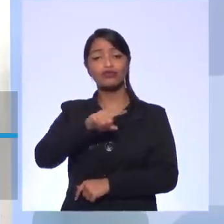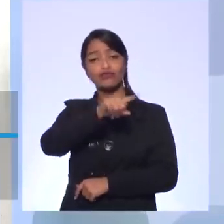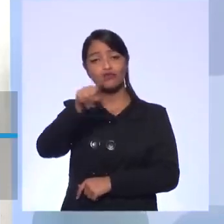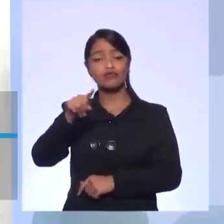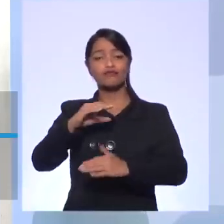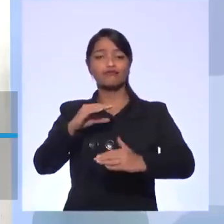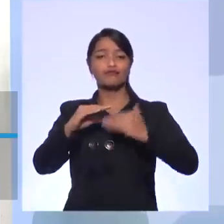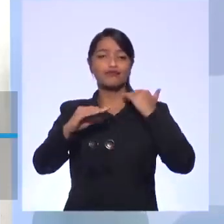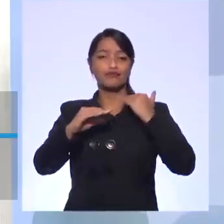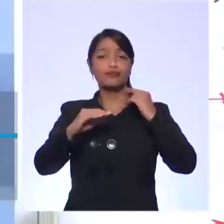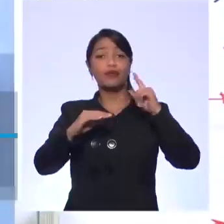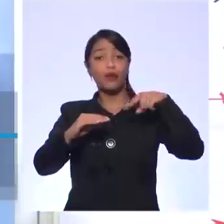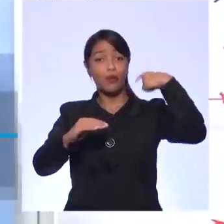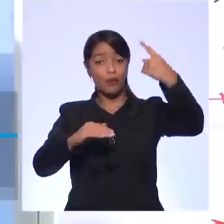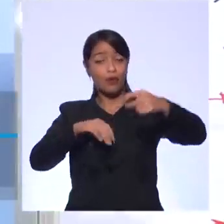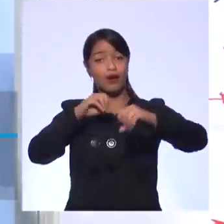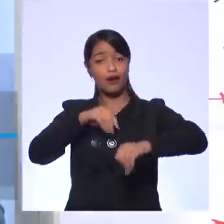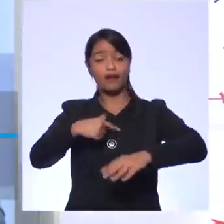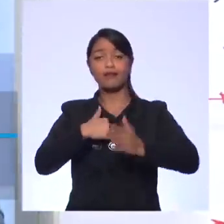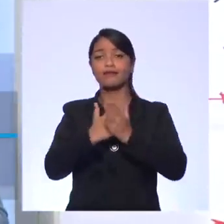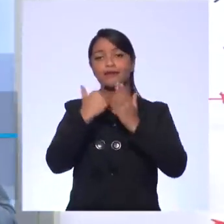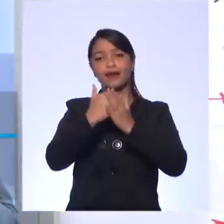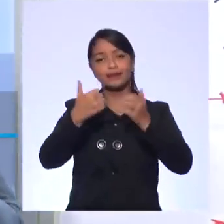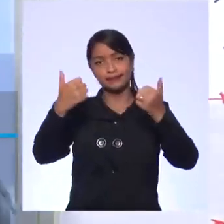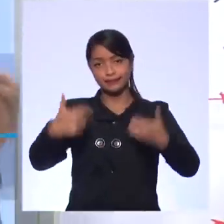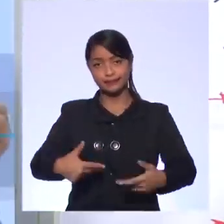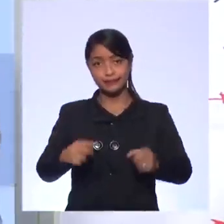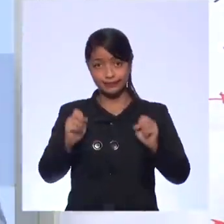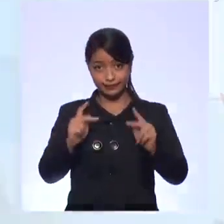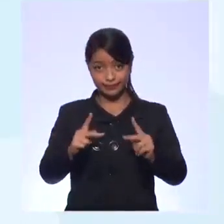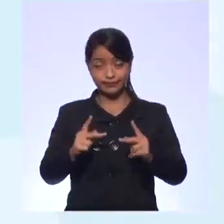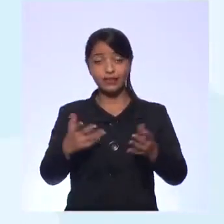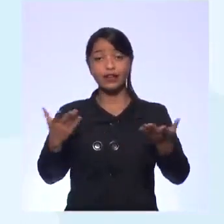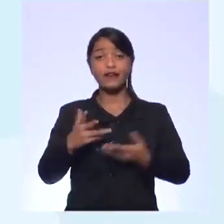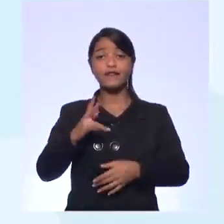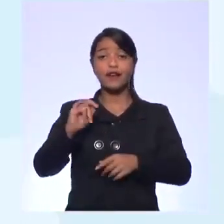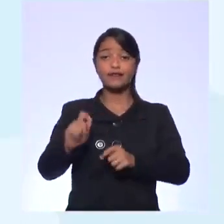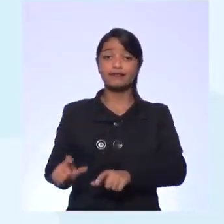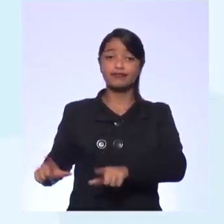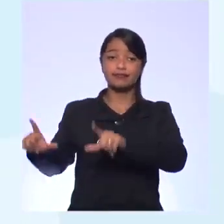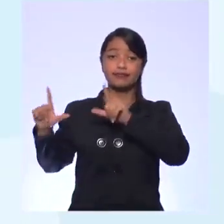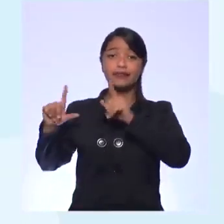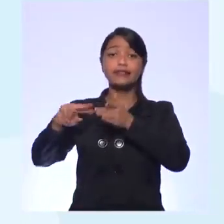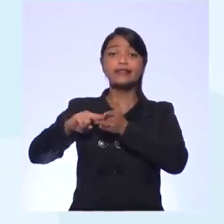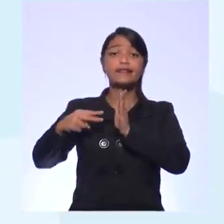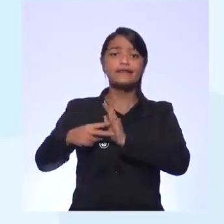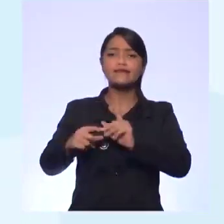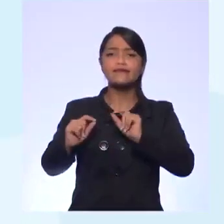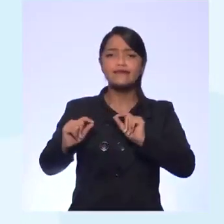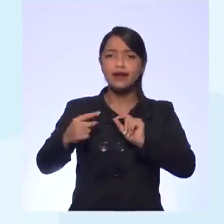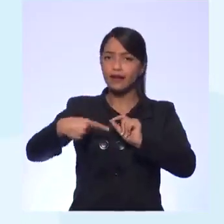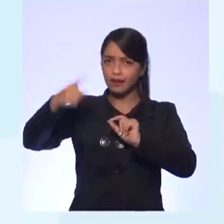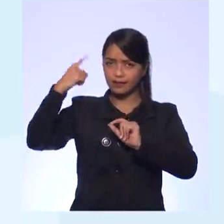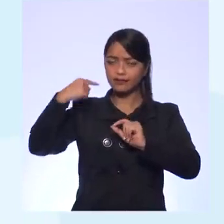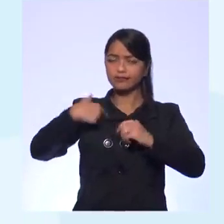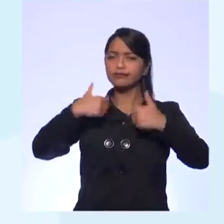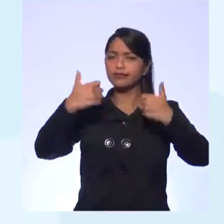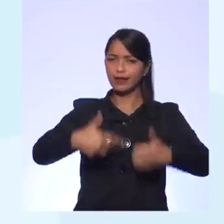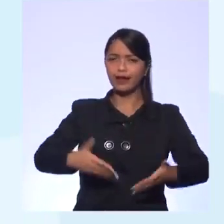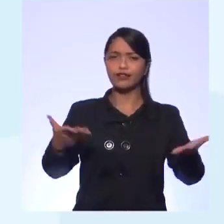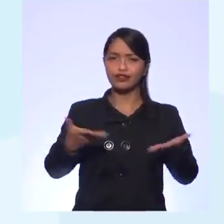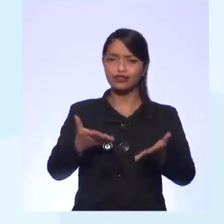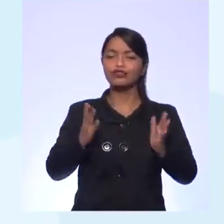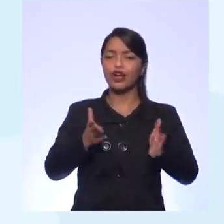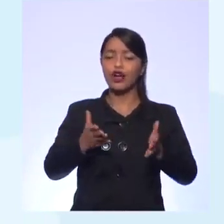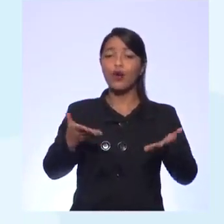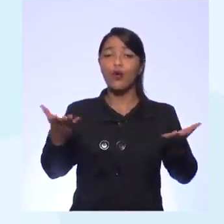bem? Então, eu vou colocar para vocês na tela uma definição que eu já passei na outra aula, mas é legal a gente sempre rever. Cidadania é